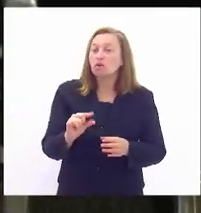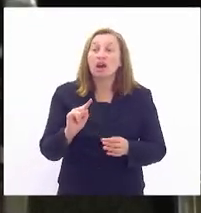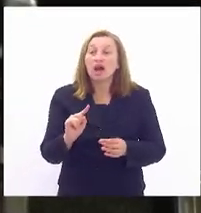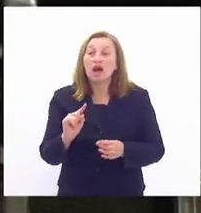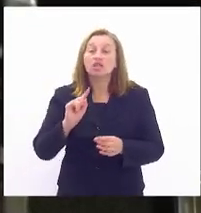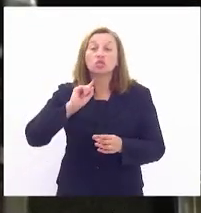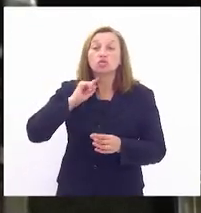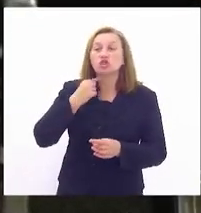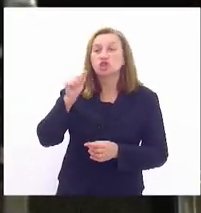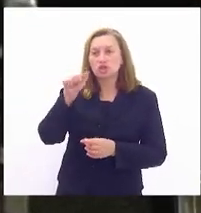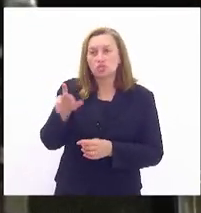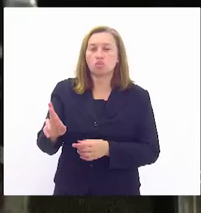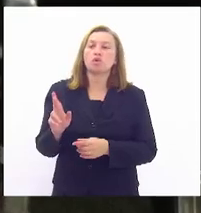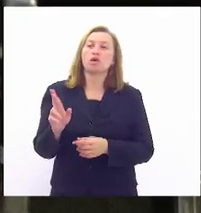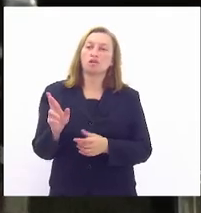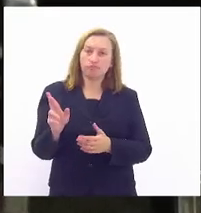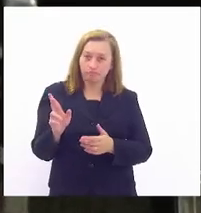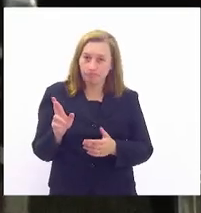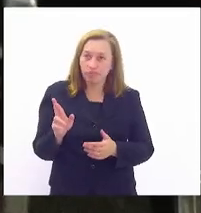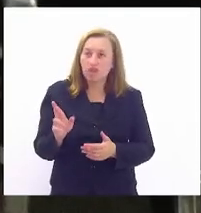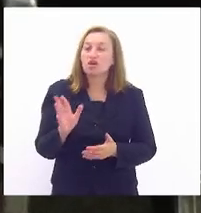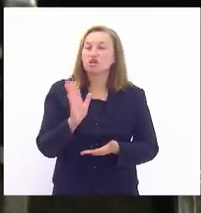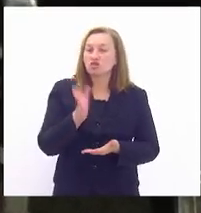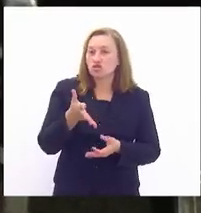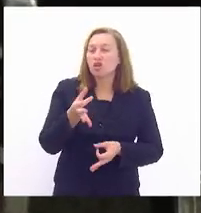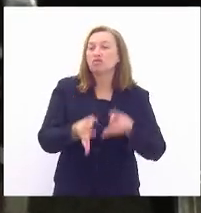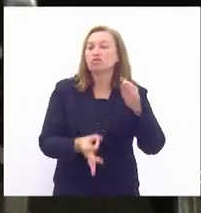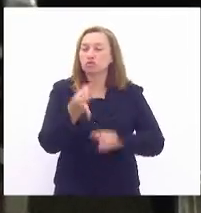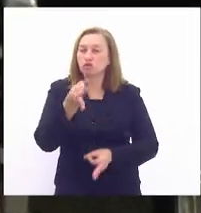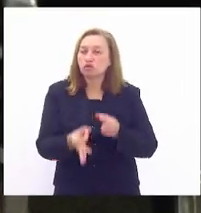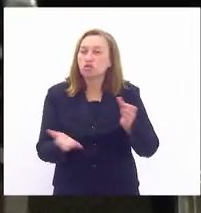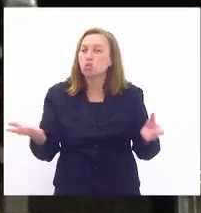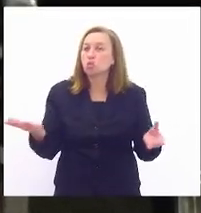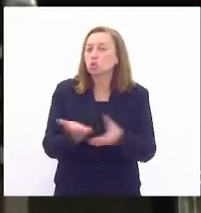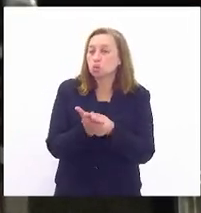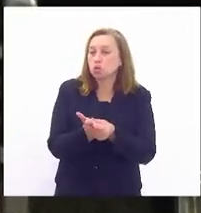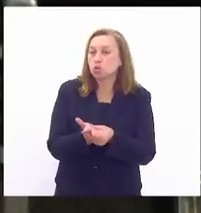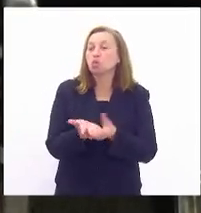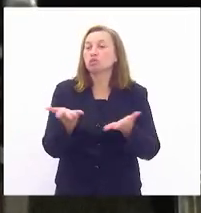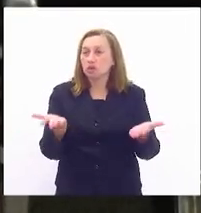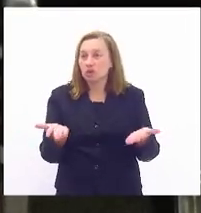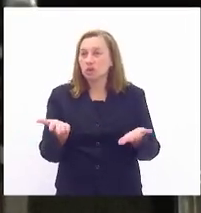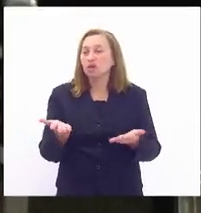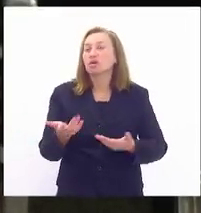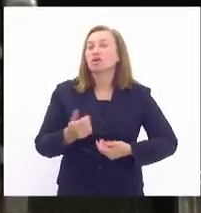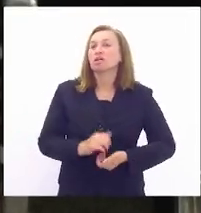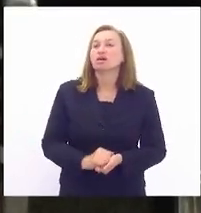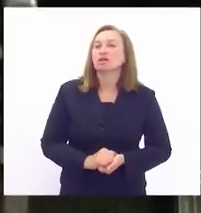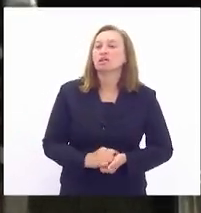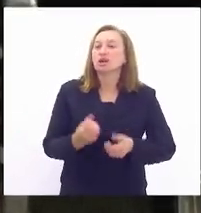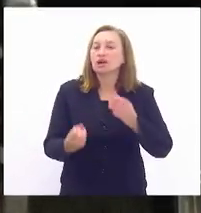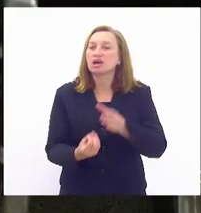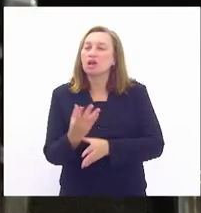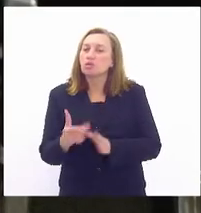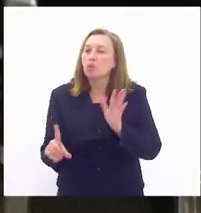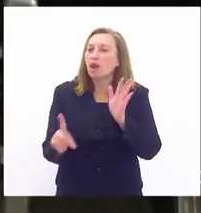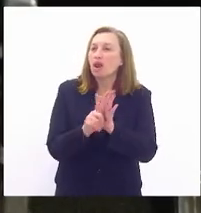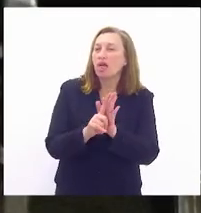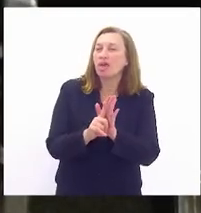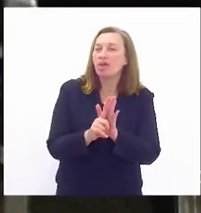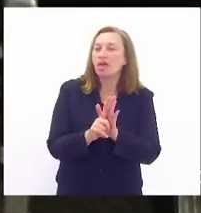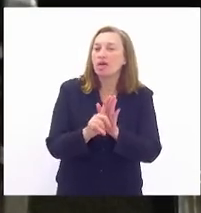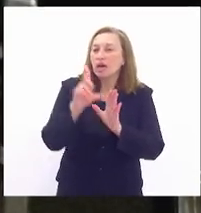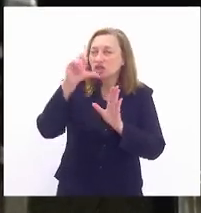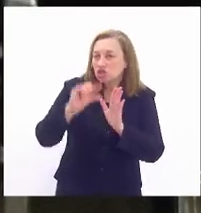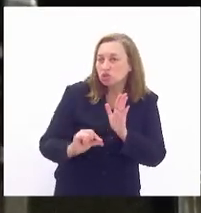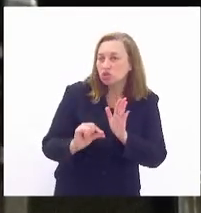no tribunal, já a ação está ajuizada, e ela tem criado maneiras aí para poder absorver essa questão da